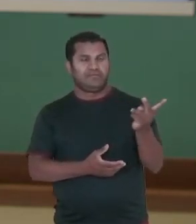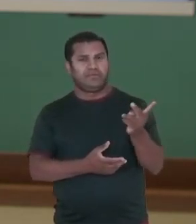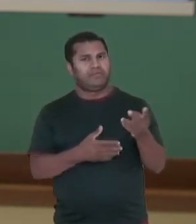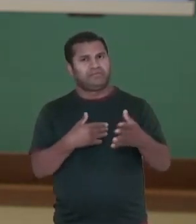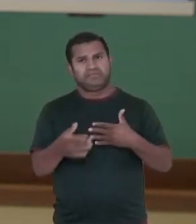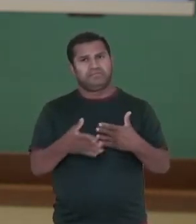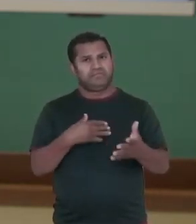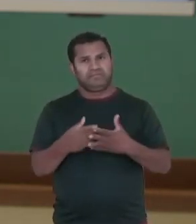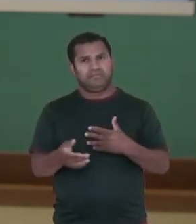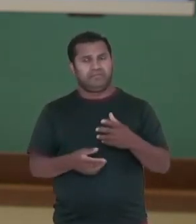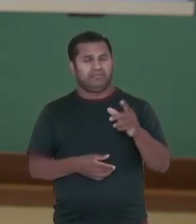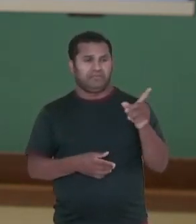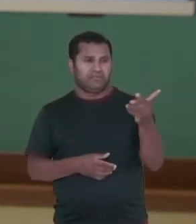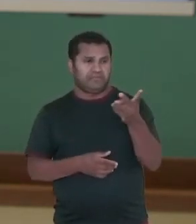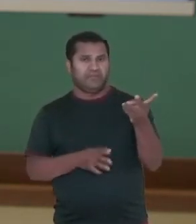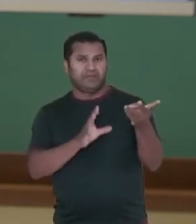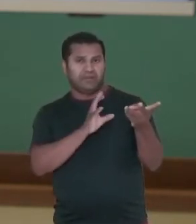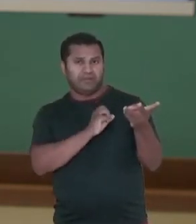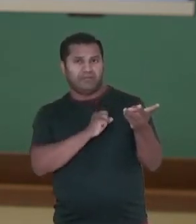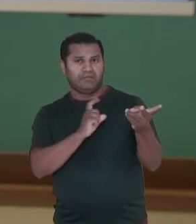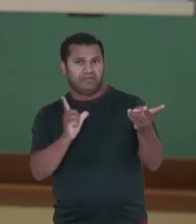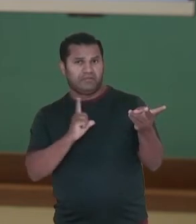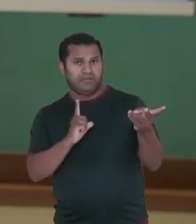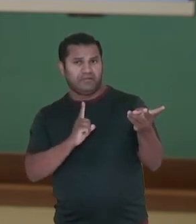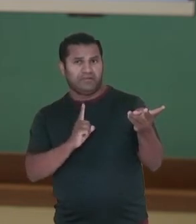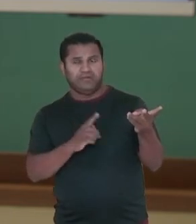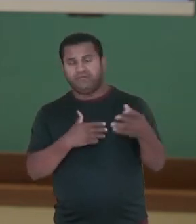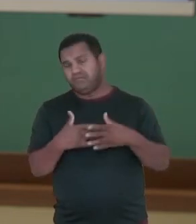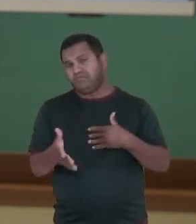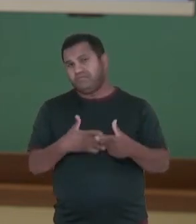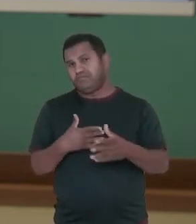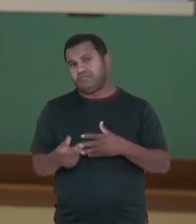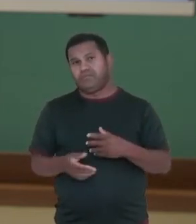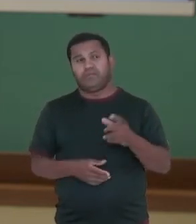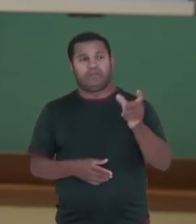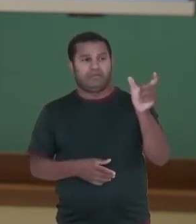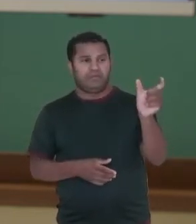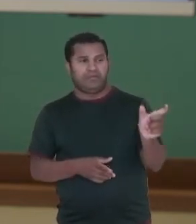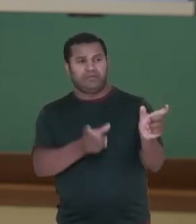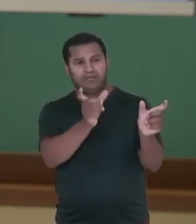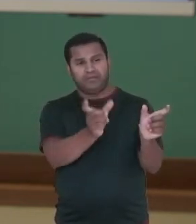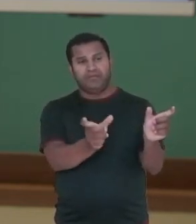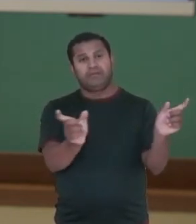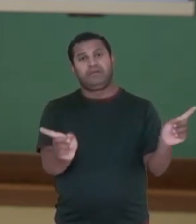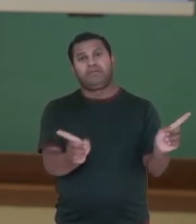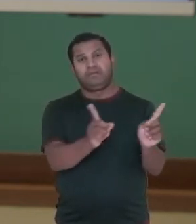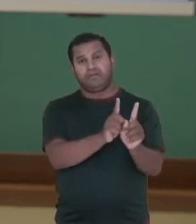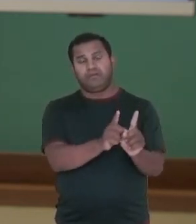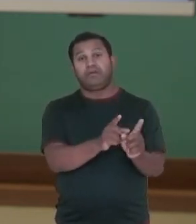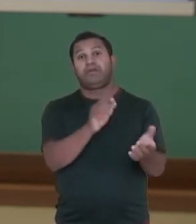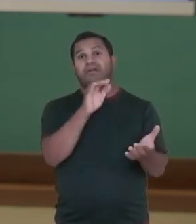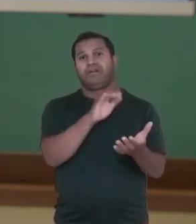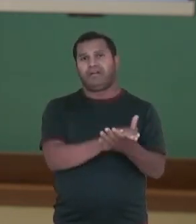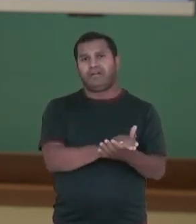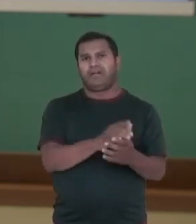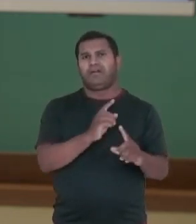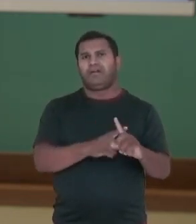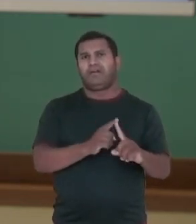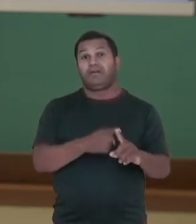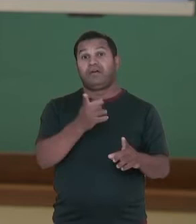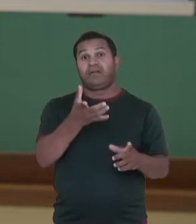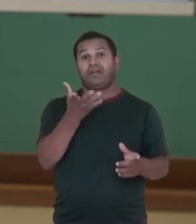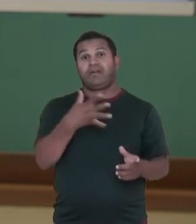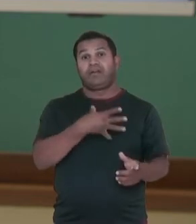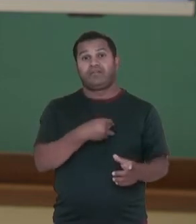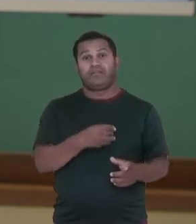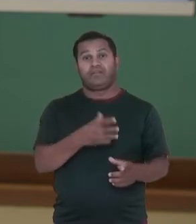Os dois eram considerados bonitos, então eles se casavam para que os filhos fossem bonitos. Mas o bonito do ponto de vista de quem,